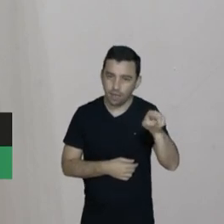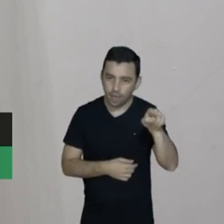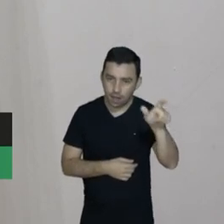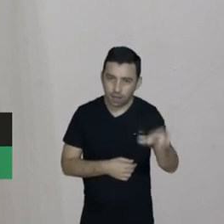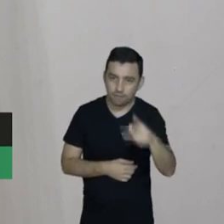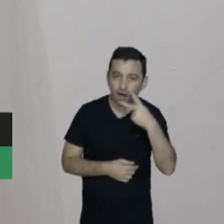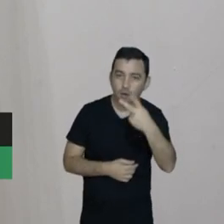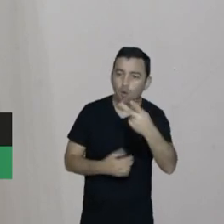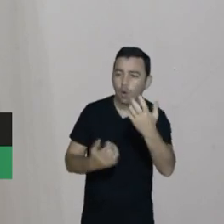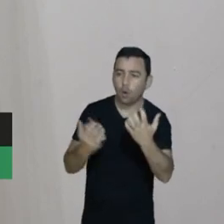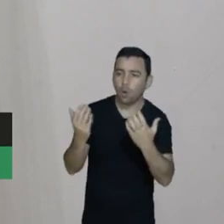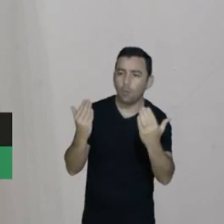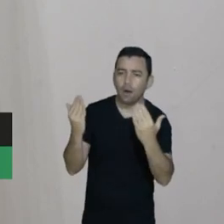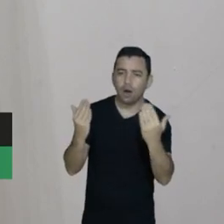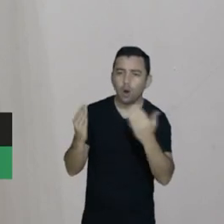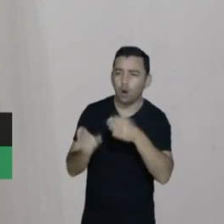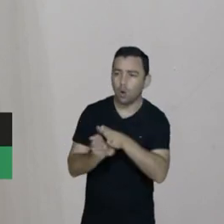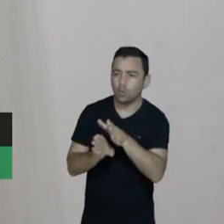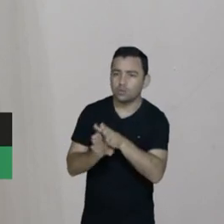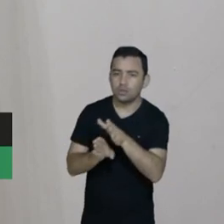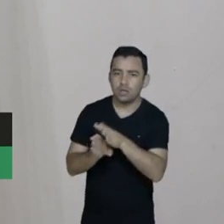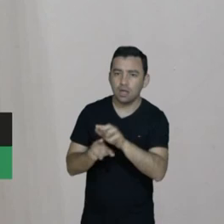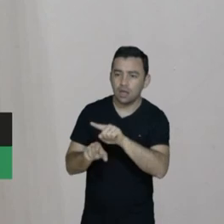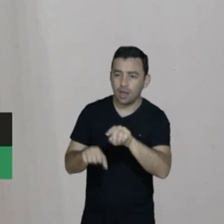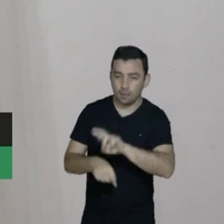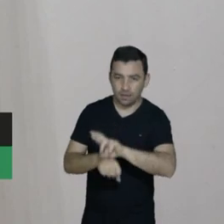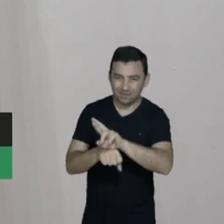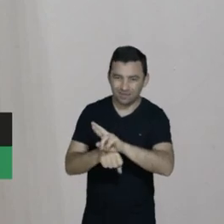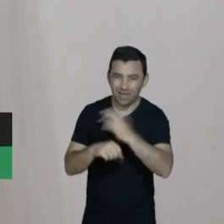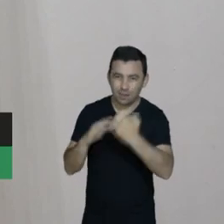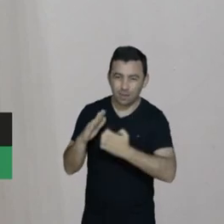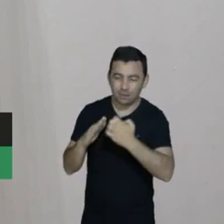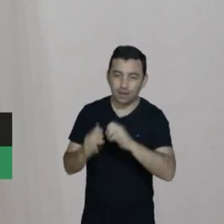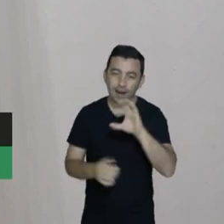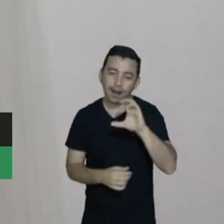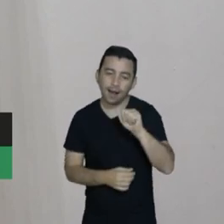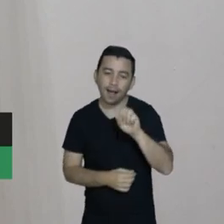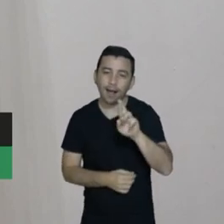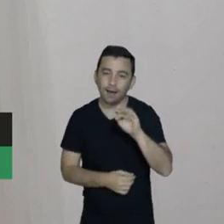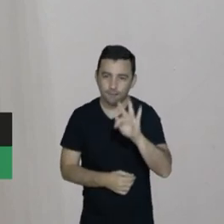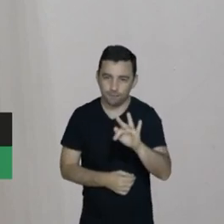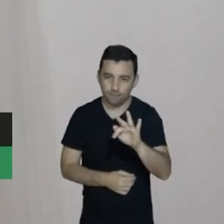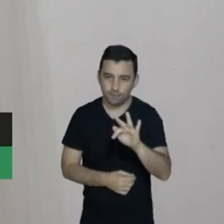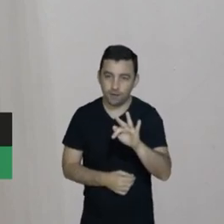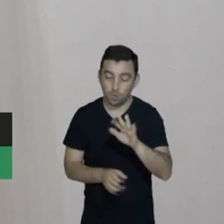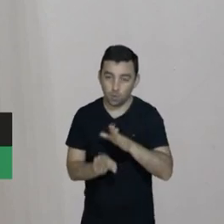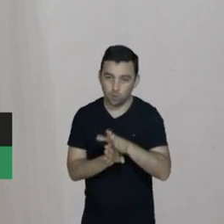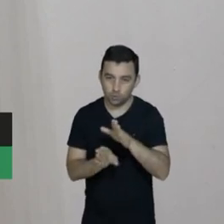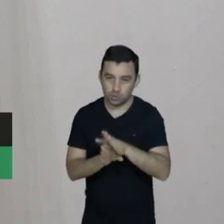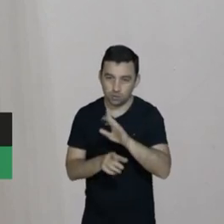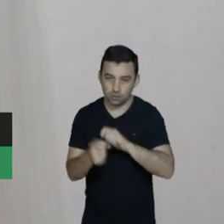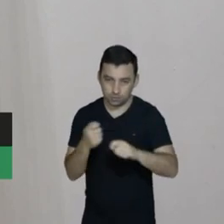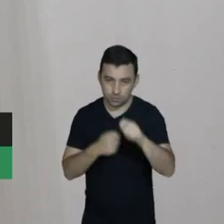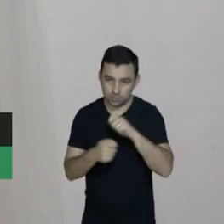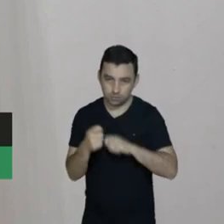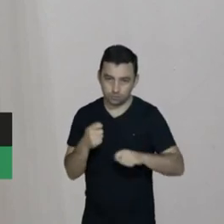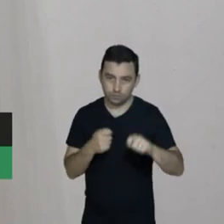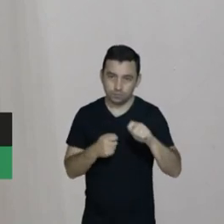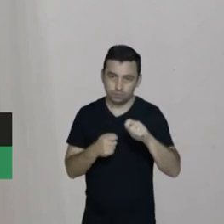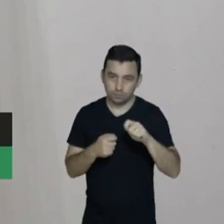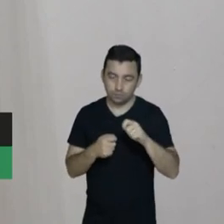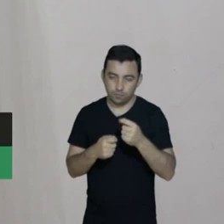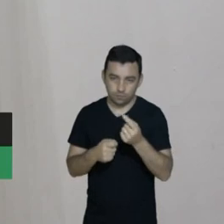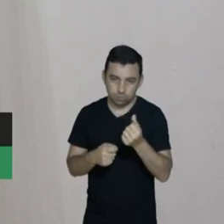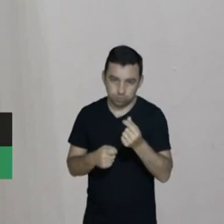conselheiros que representam as empresas no Carf conselho administrativo de